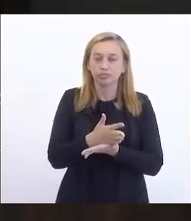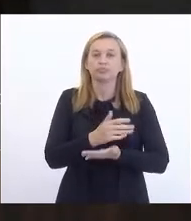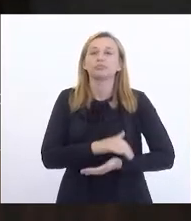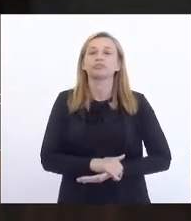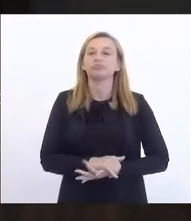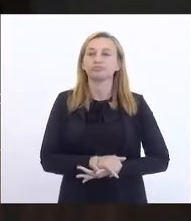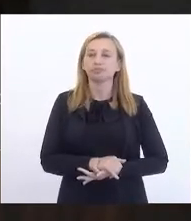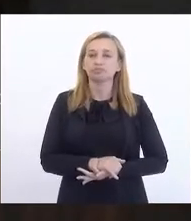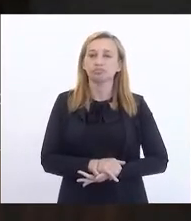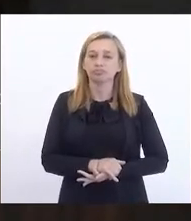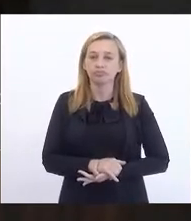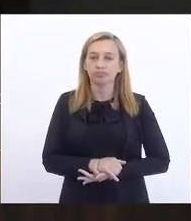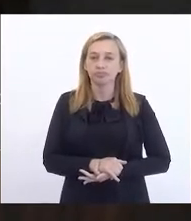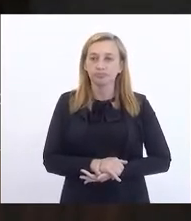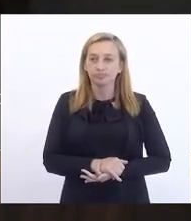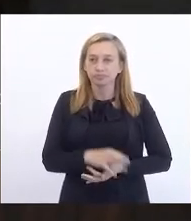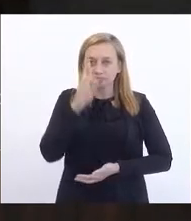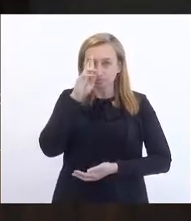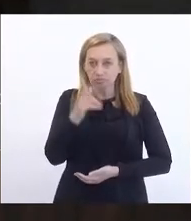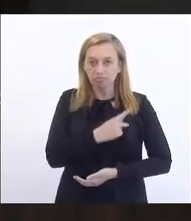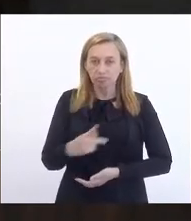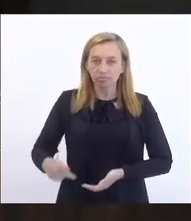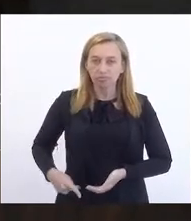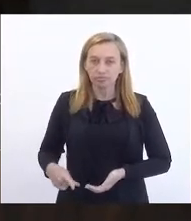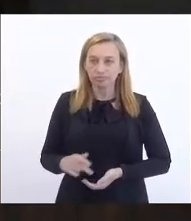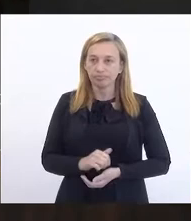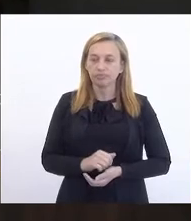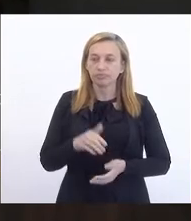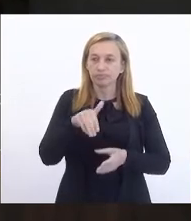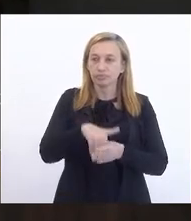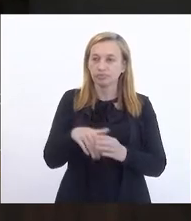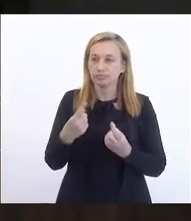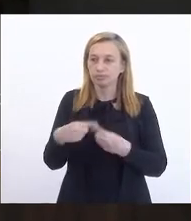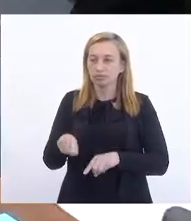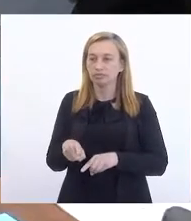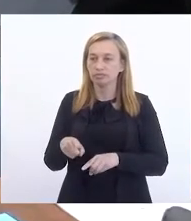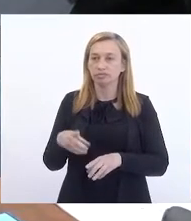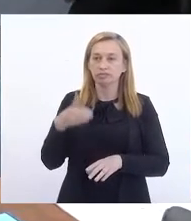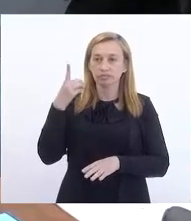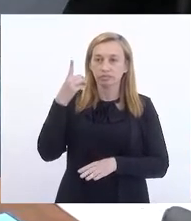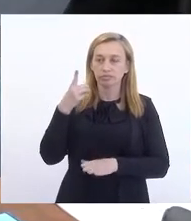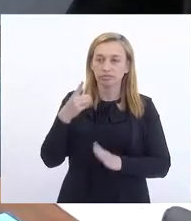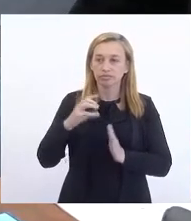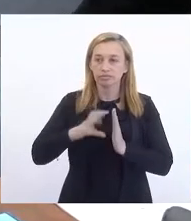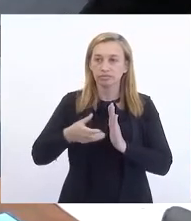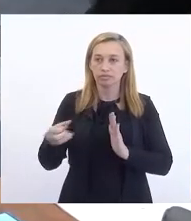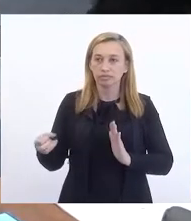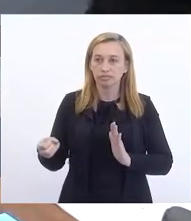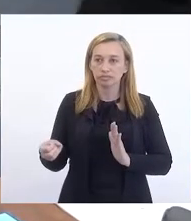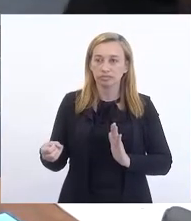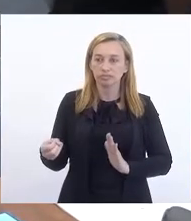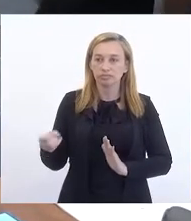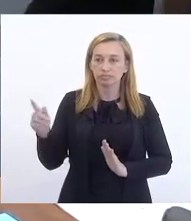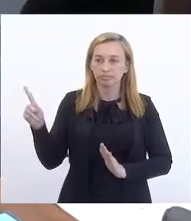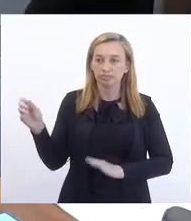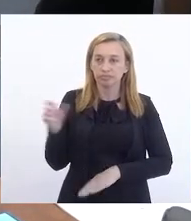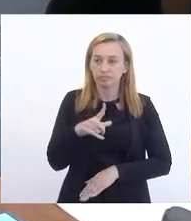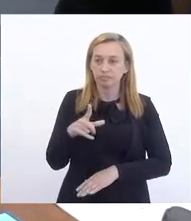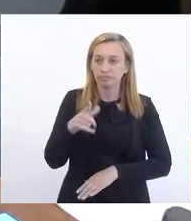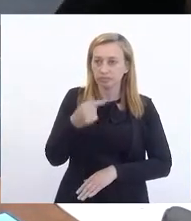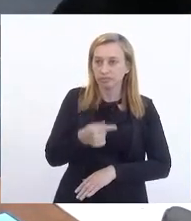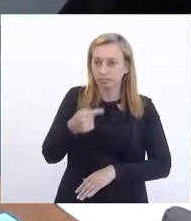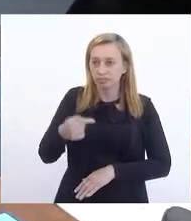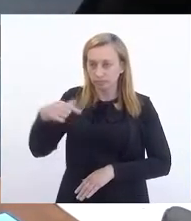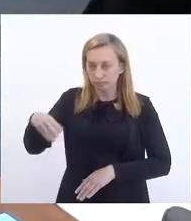a promulgação. Senhor presidente, abstenção da bancada do pessoal, por favor. 774, abstenção do pessoal,